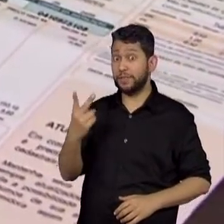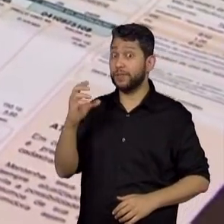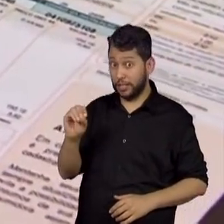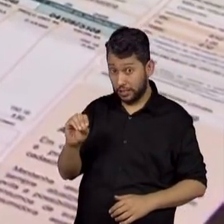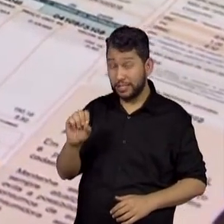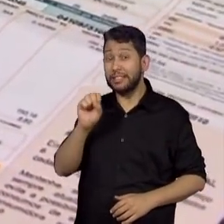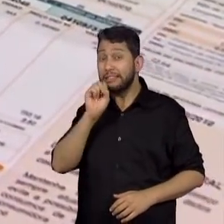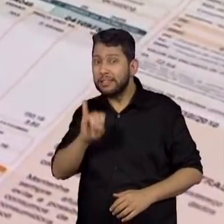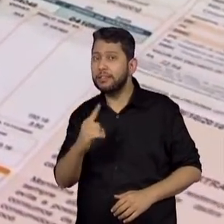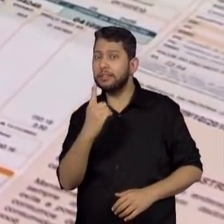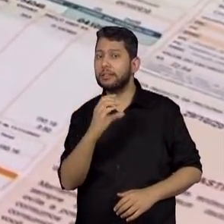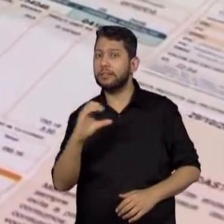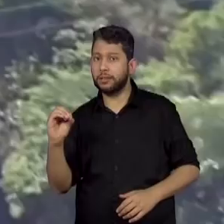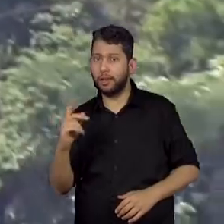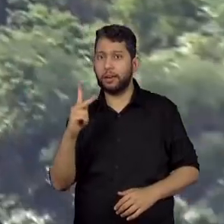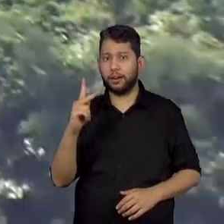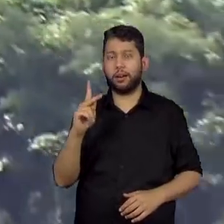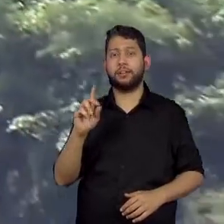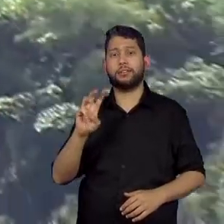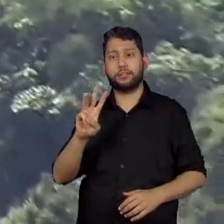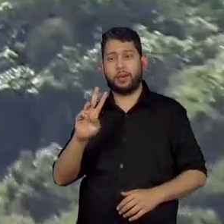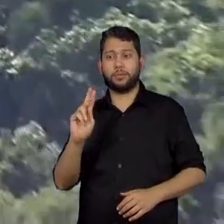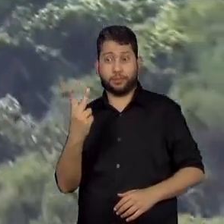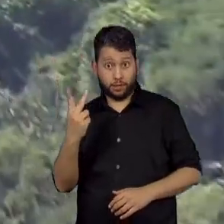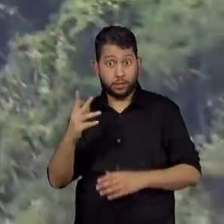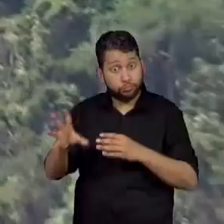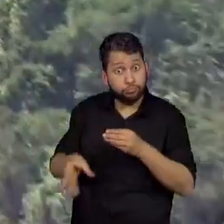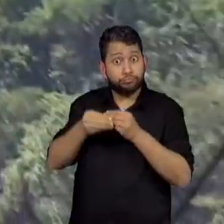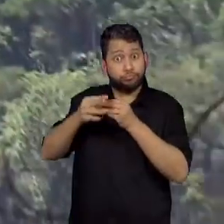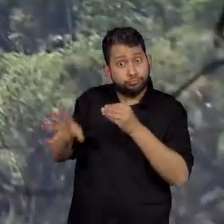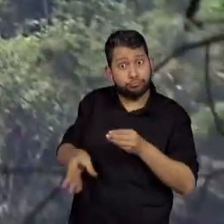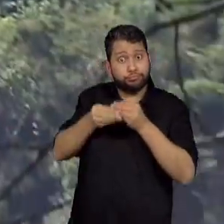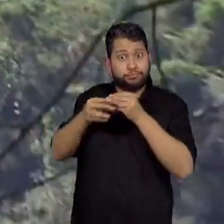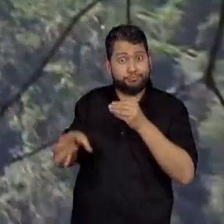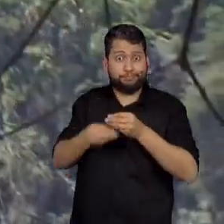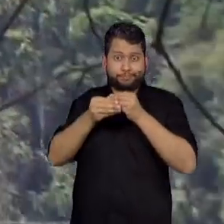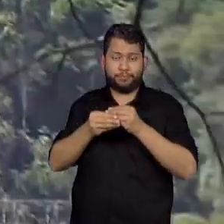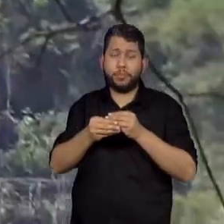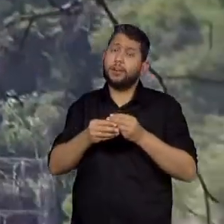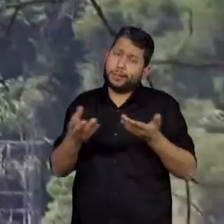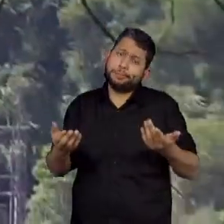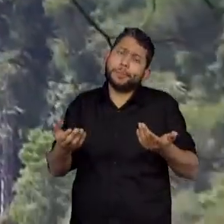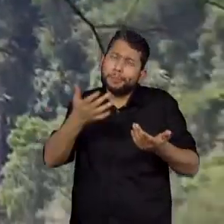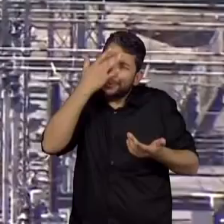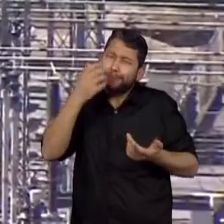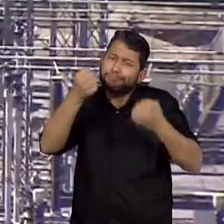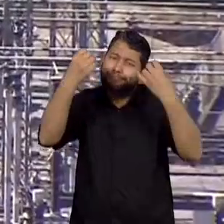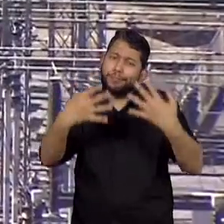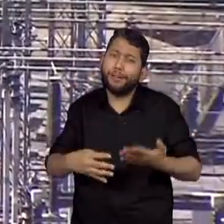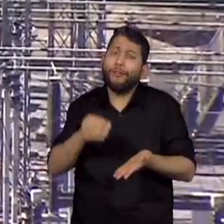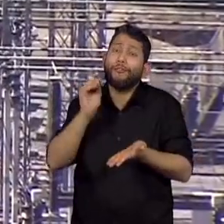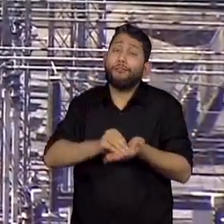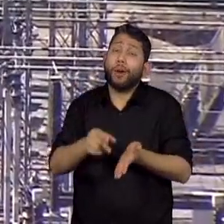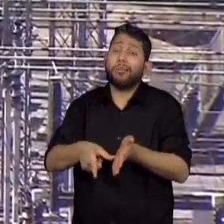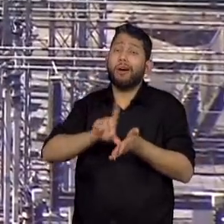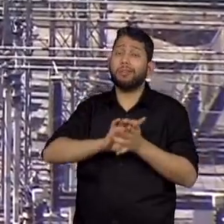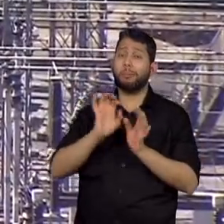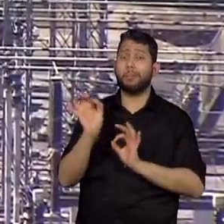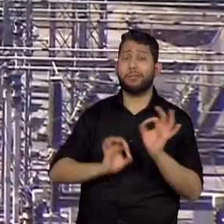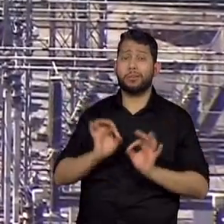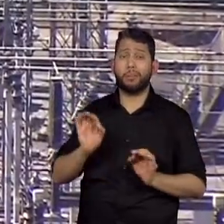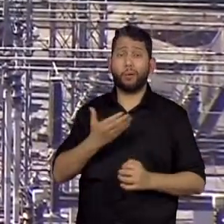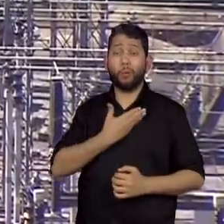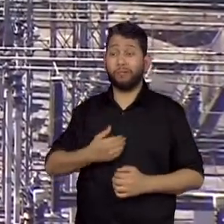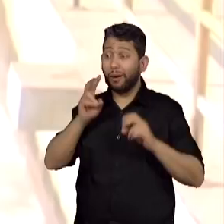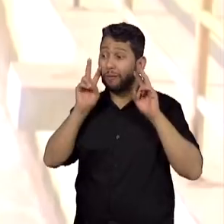100 kW de consumo. Especialistas dizem que faltou planejamento e o governo demorou para reconhecer